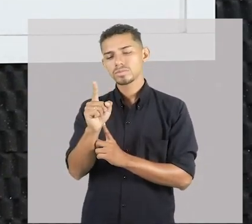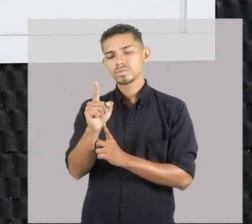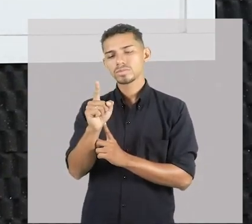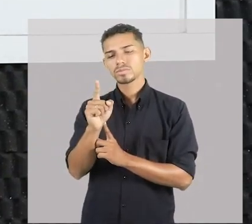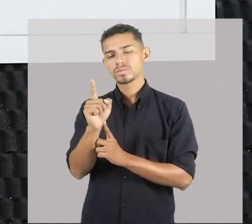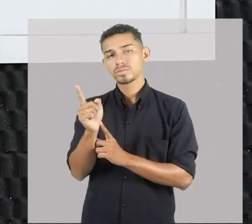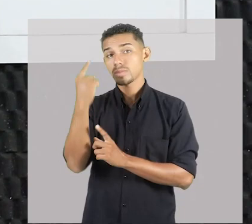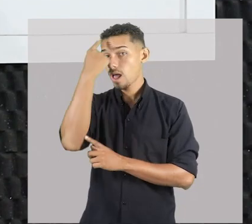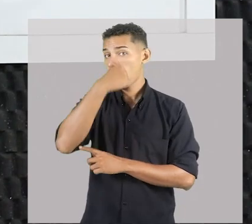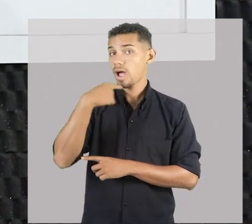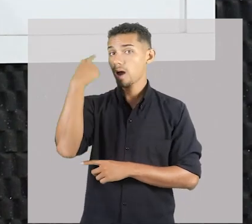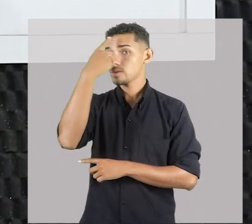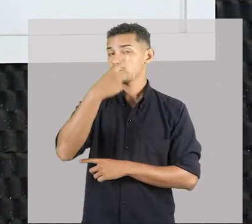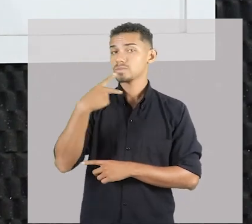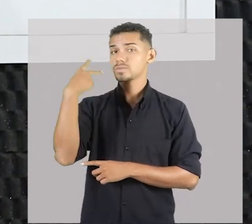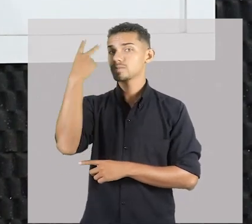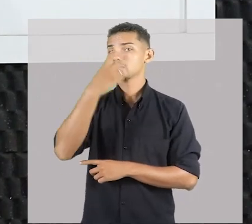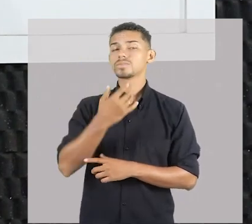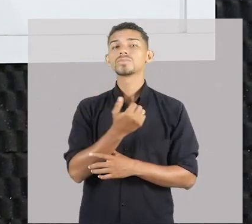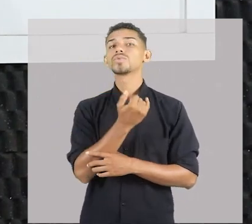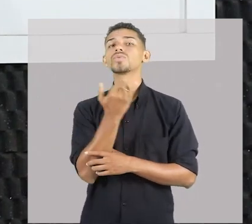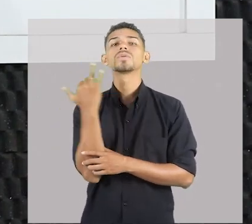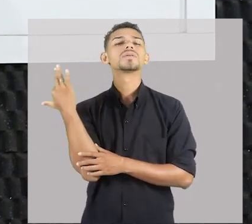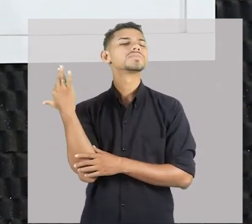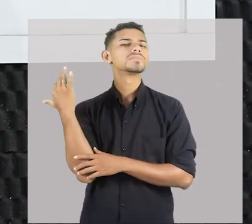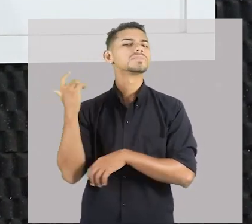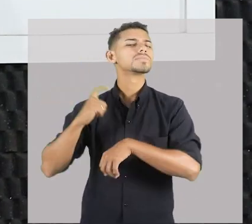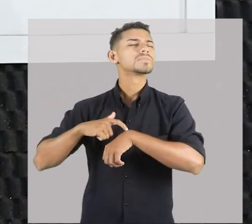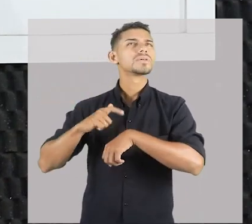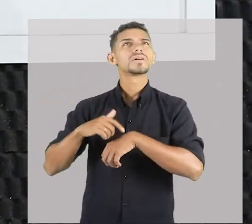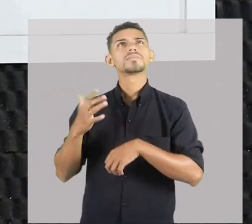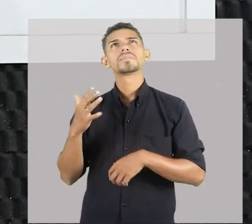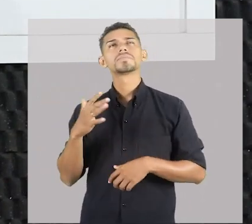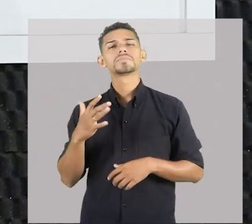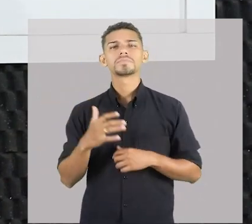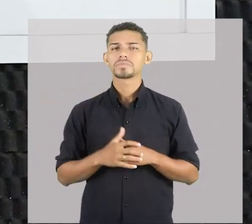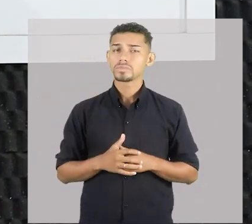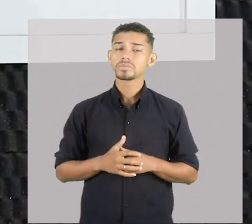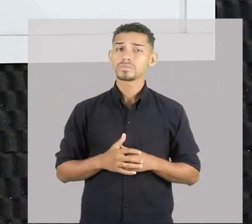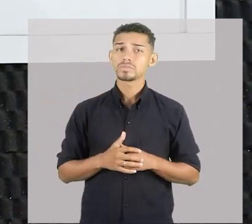das horas. Quanto tempo ele gasta para dar uma volta? Ah, ele gasta